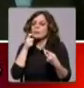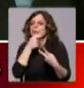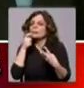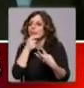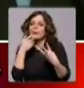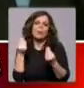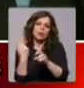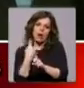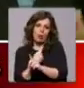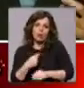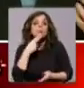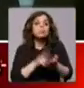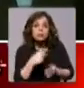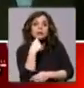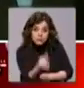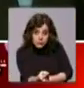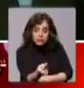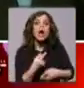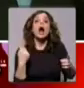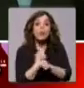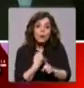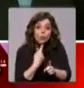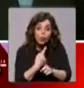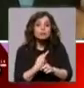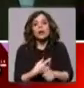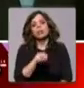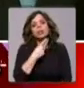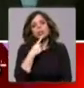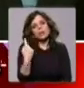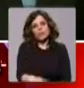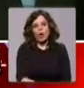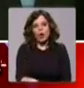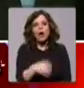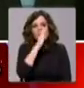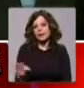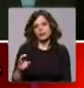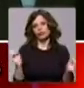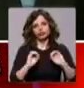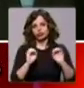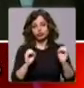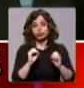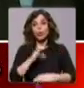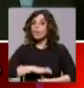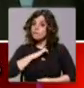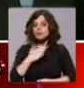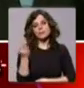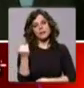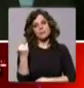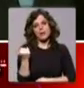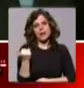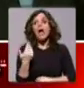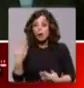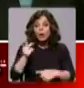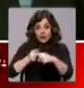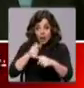no concreto ainda não conseguiram passar das palavras aos atos. A falta de confiança aqui é uma realidade, ninguém confia nos gregos